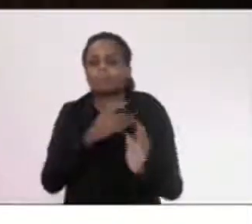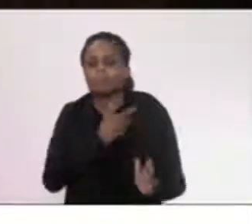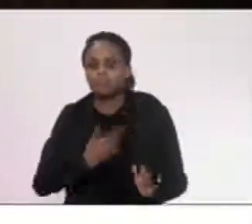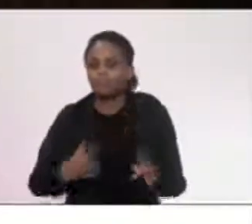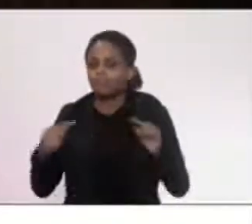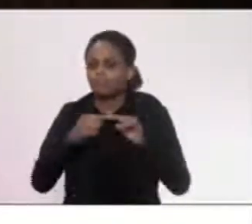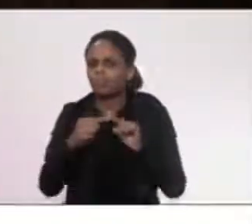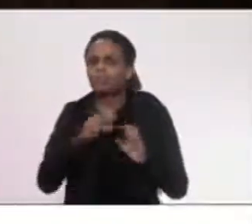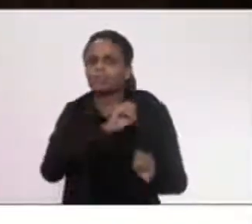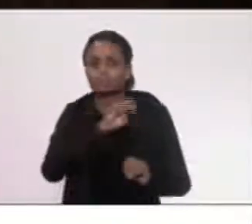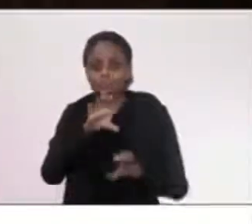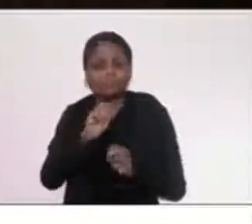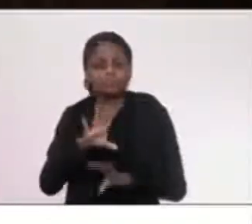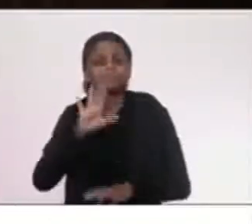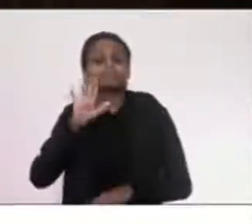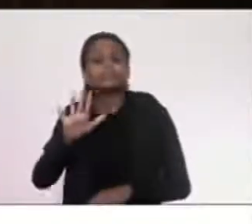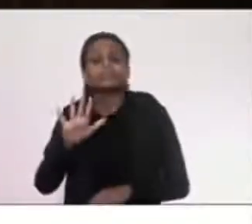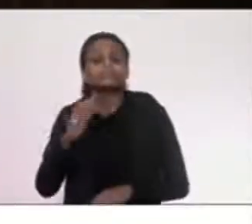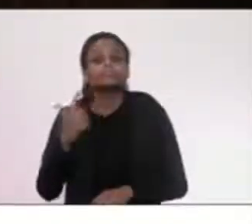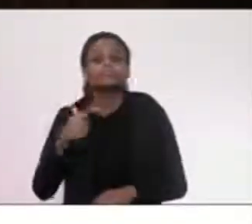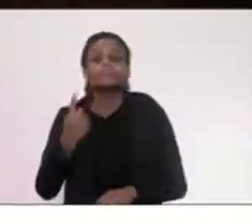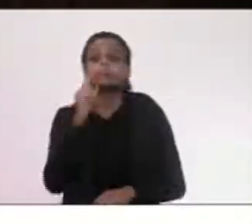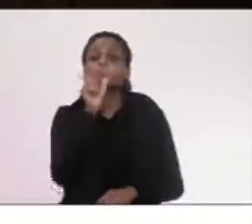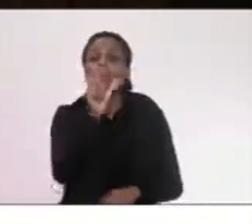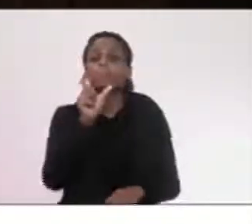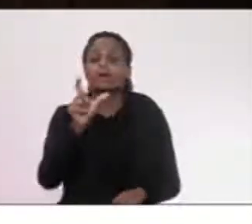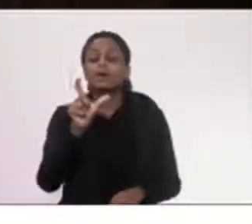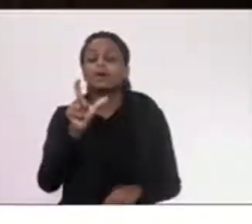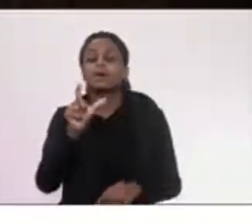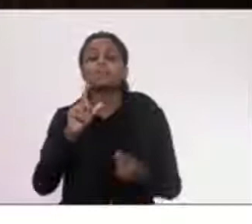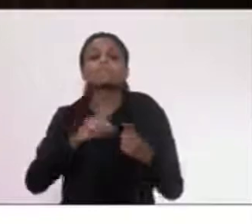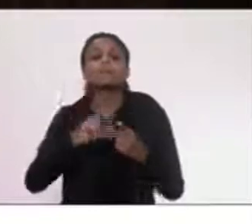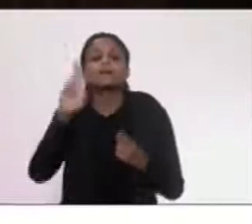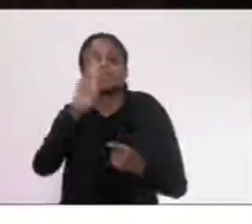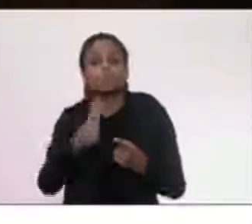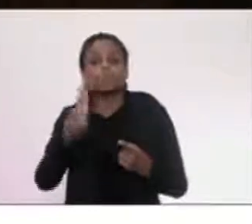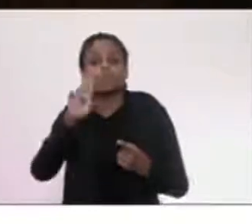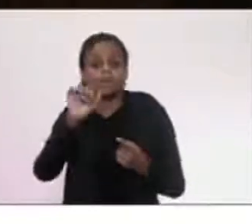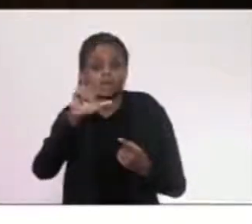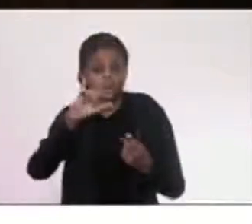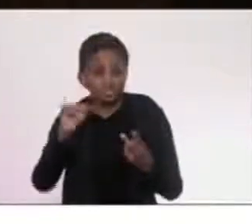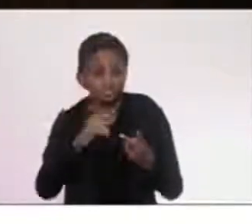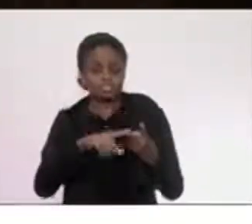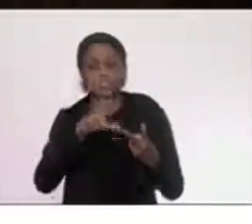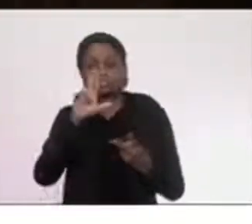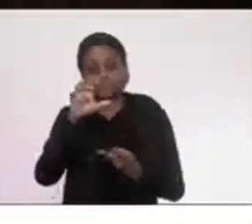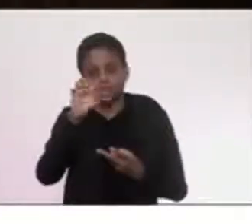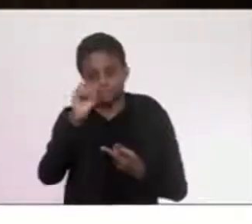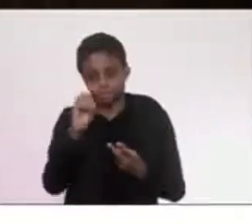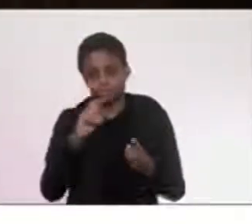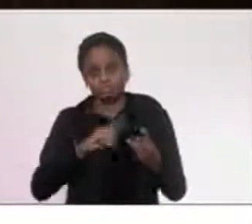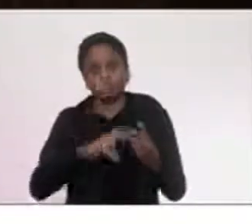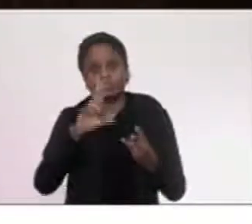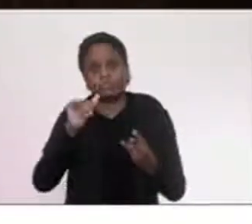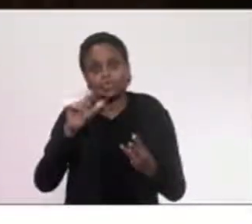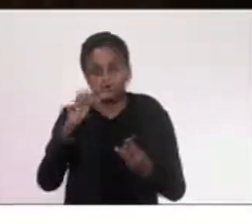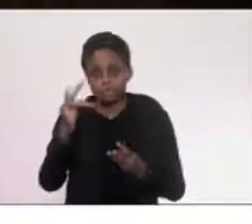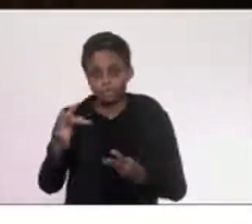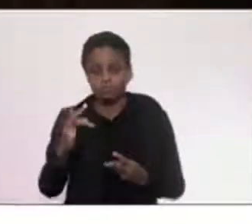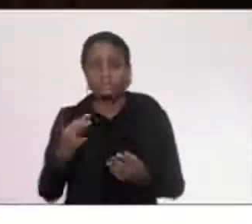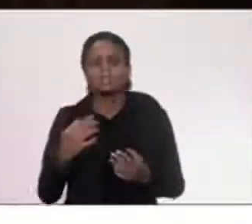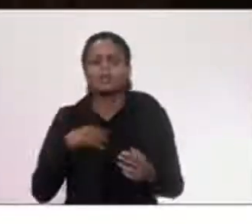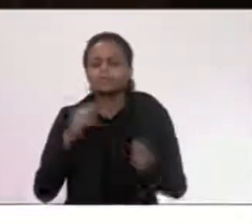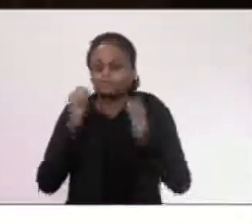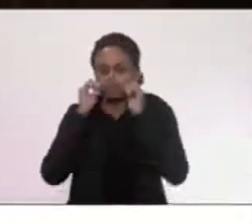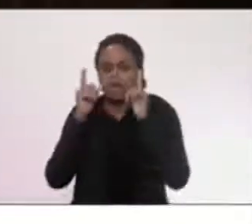educação, mas não teve uma palavra sobre a UERJ, a UESO e a UENF. Isso chama muita atenção.